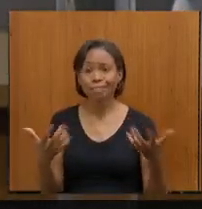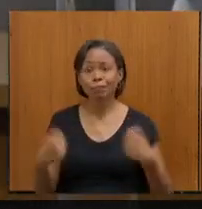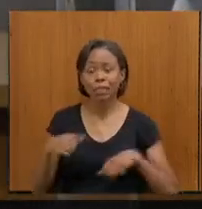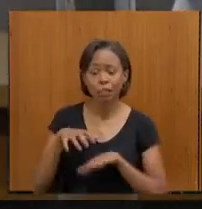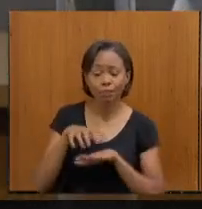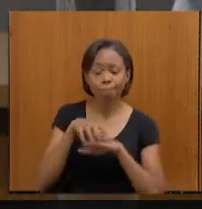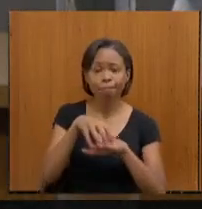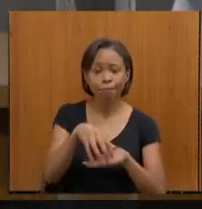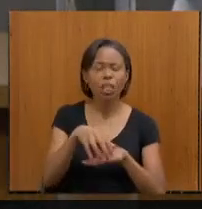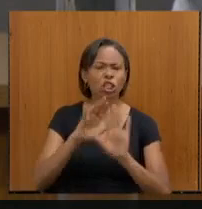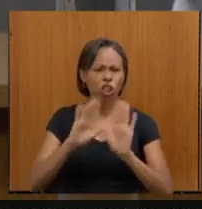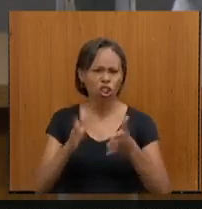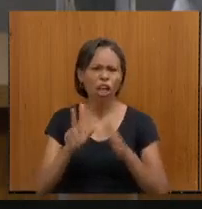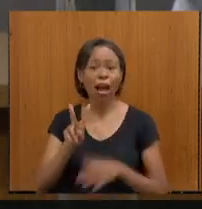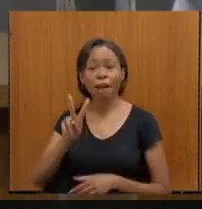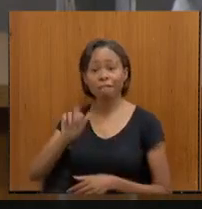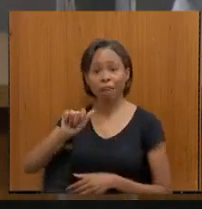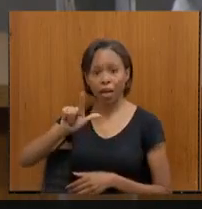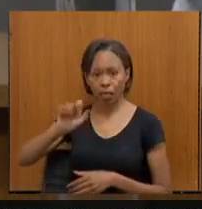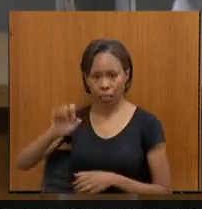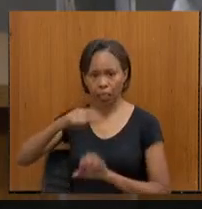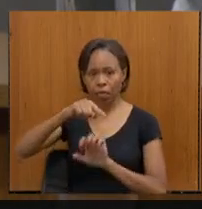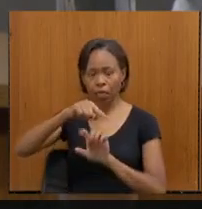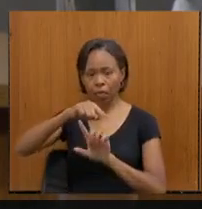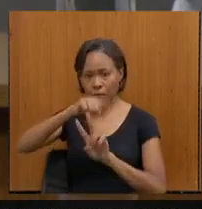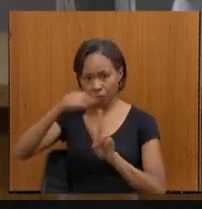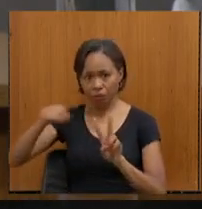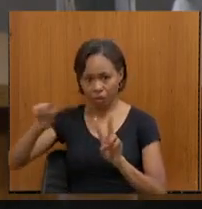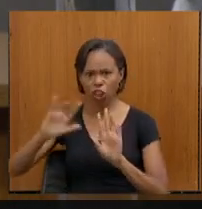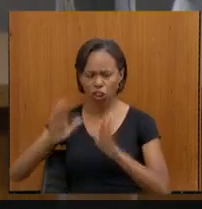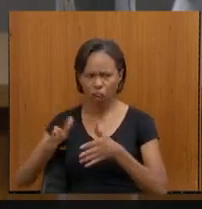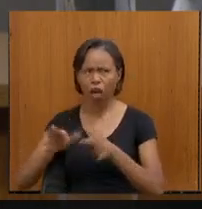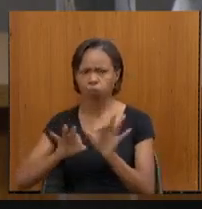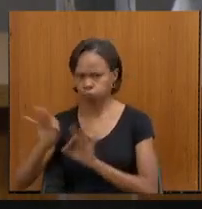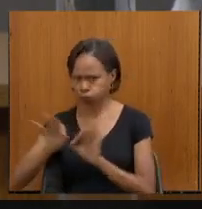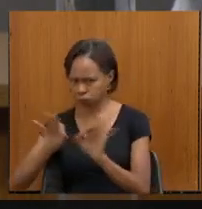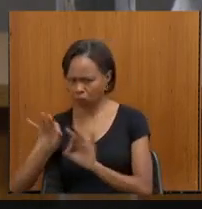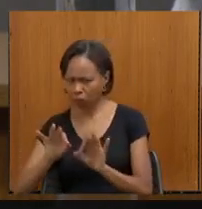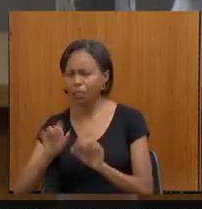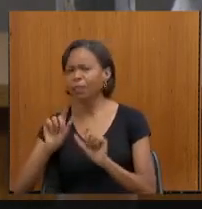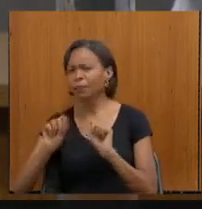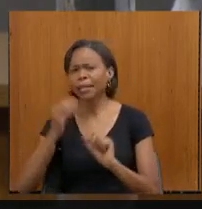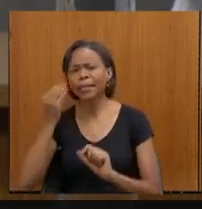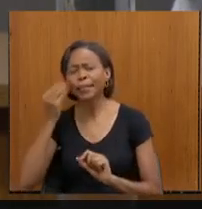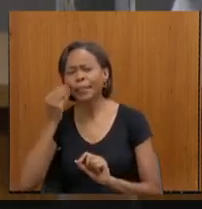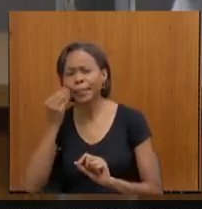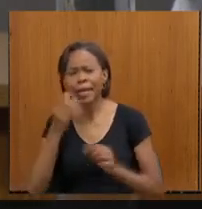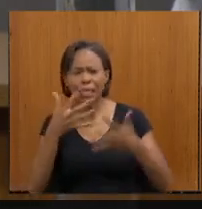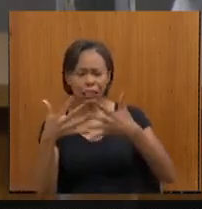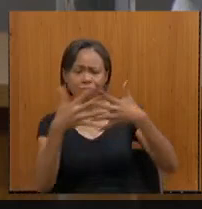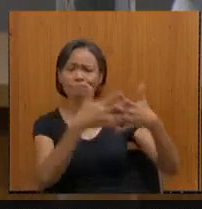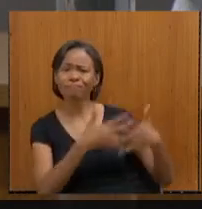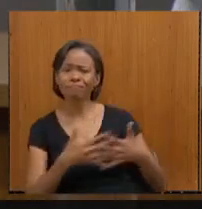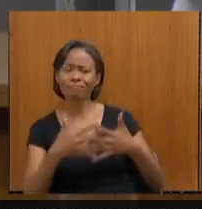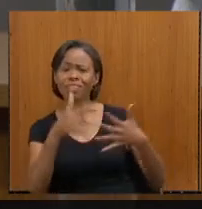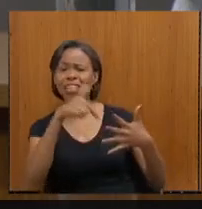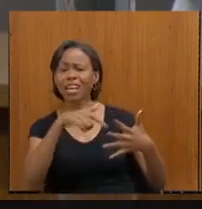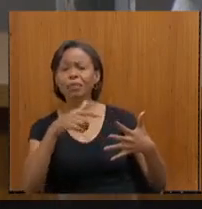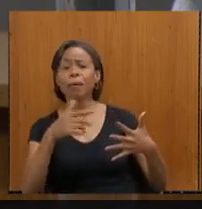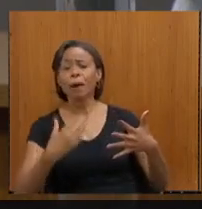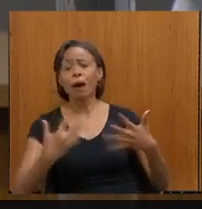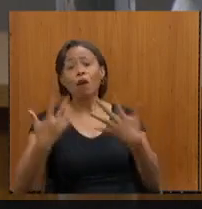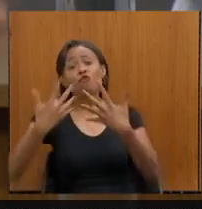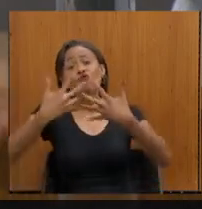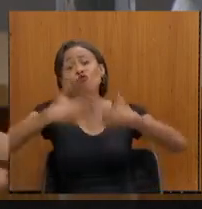até a Vale também está trabalhando nisso de modificar essas caminhões para funcionar ou com energia elétrica